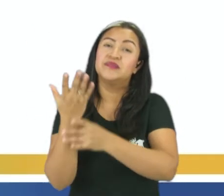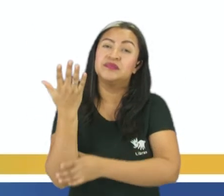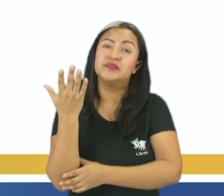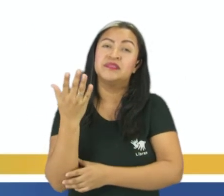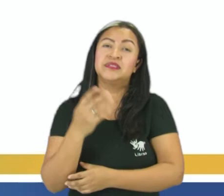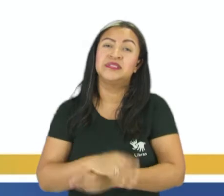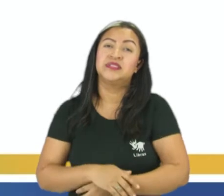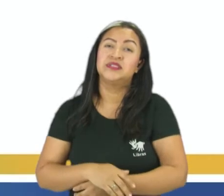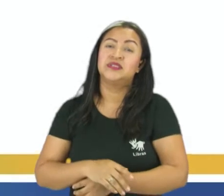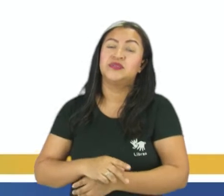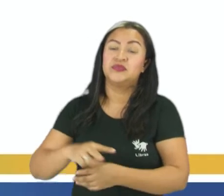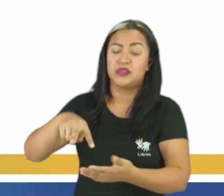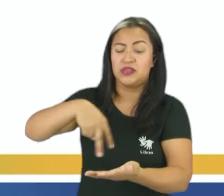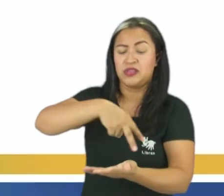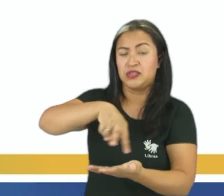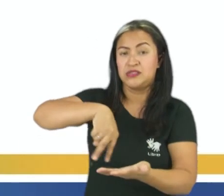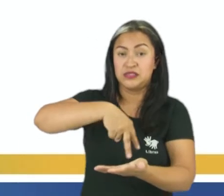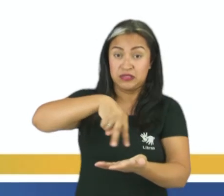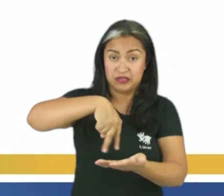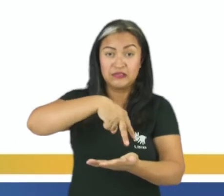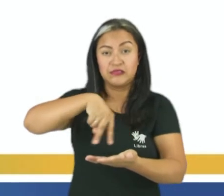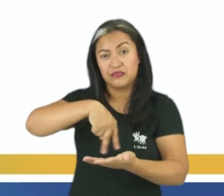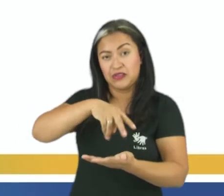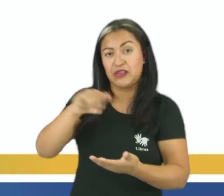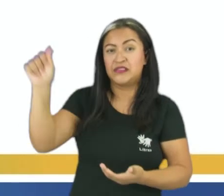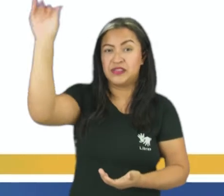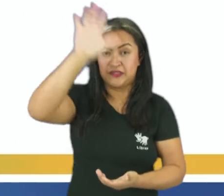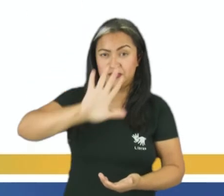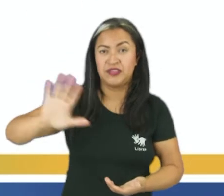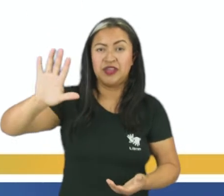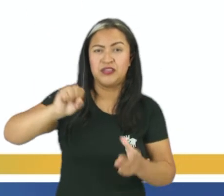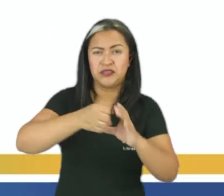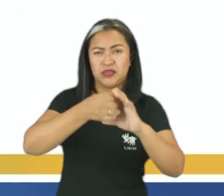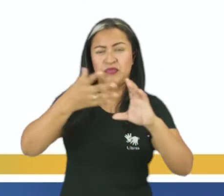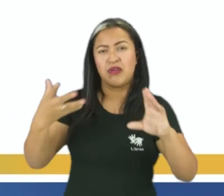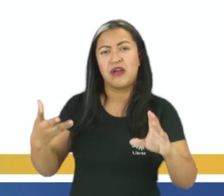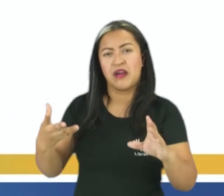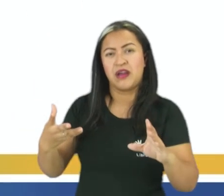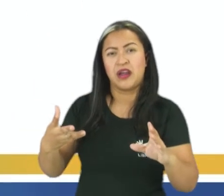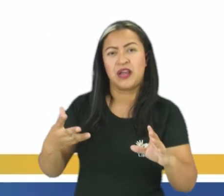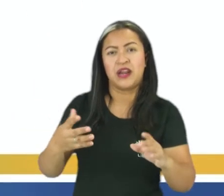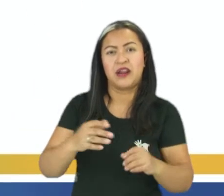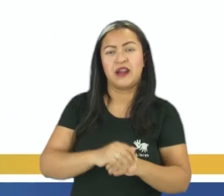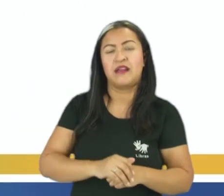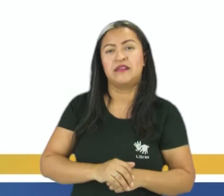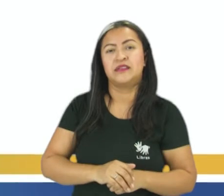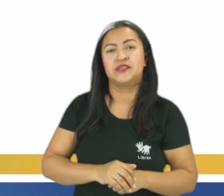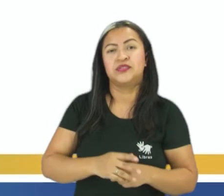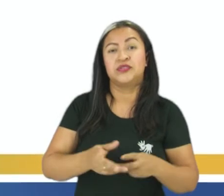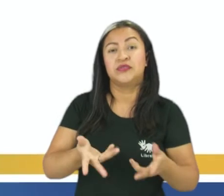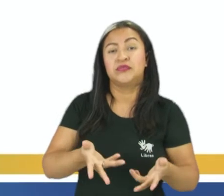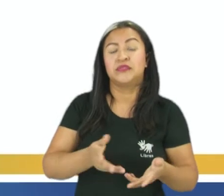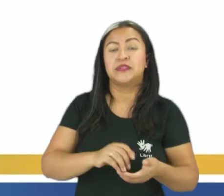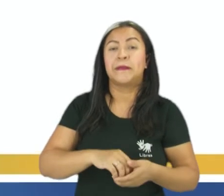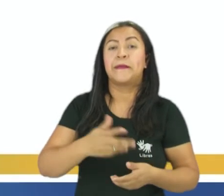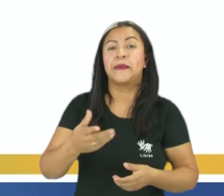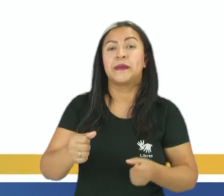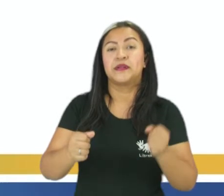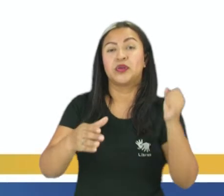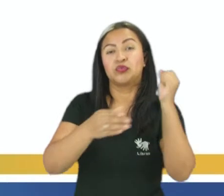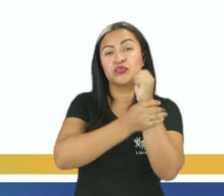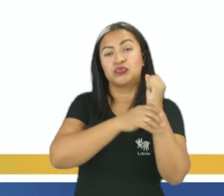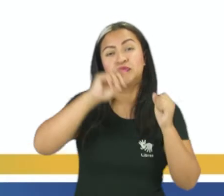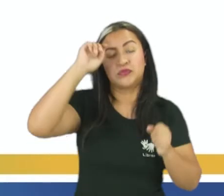de danças africanas acrescentadas a um caráter marcial, né? A fim de deixar, então, os escravos,